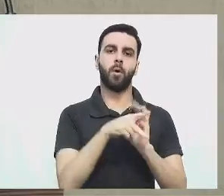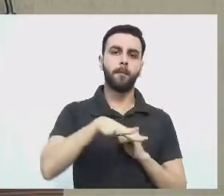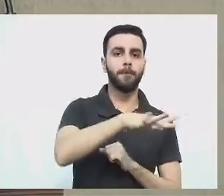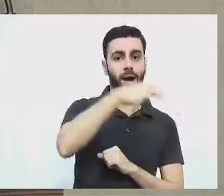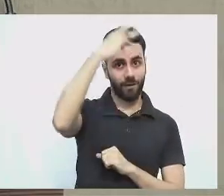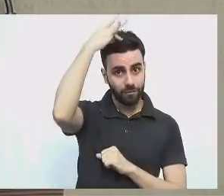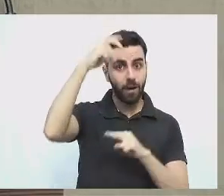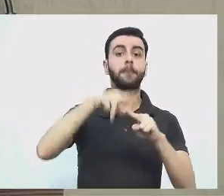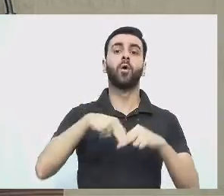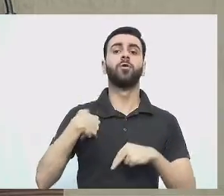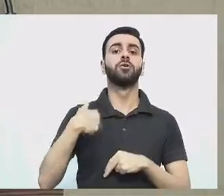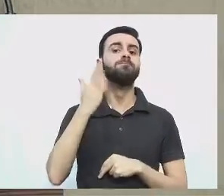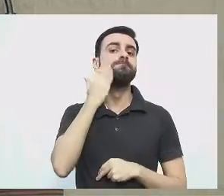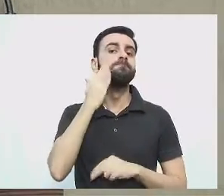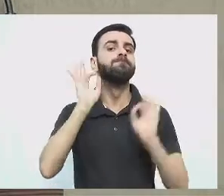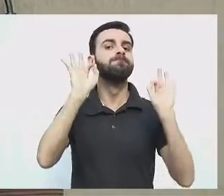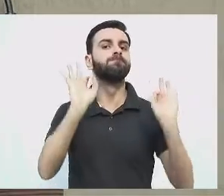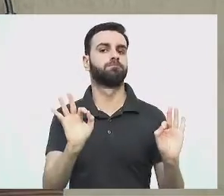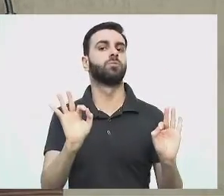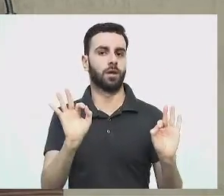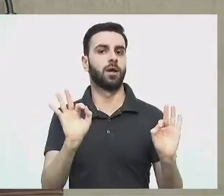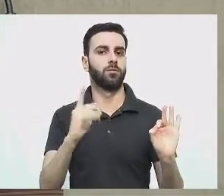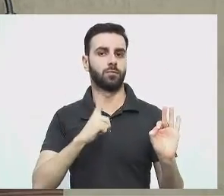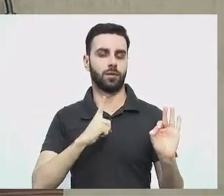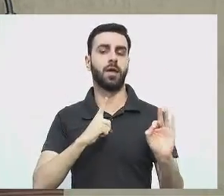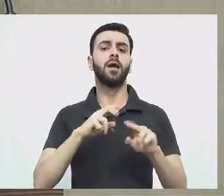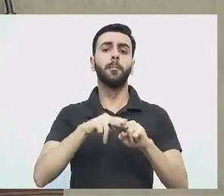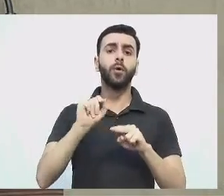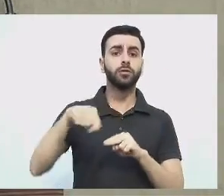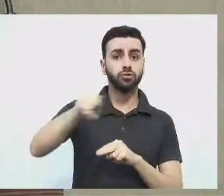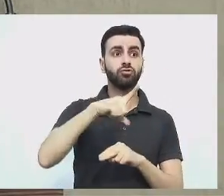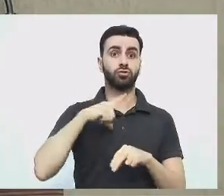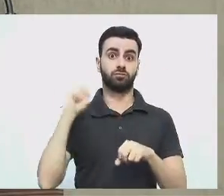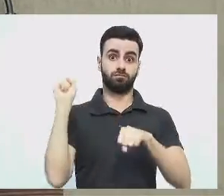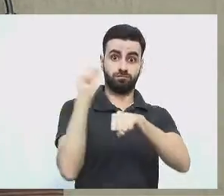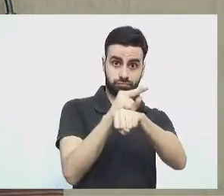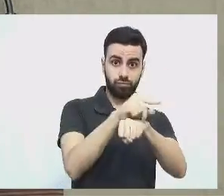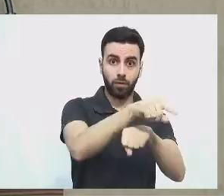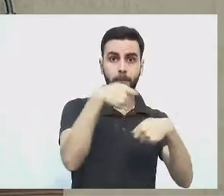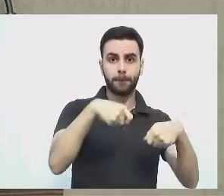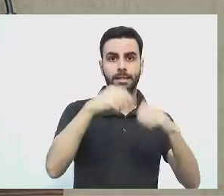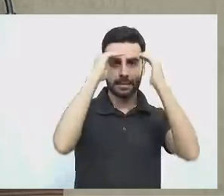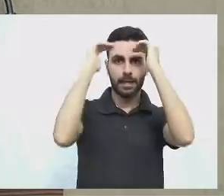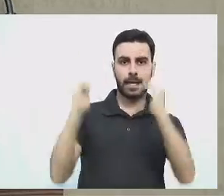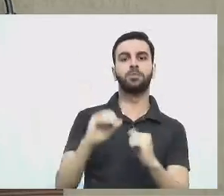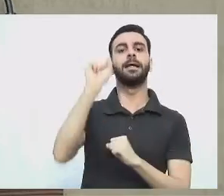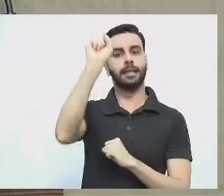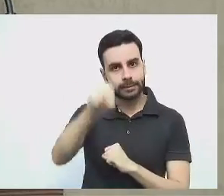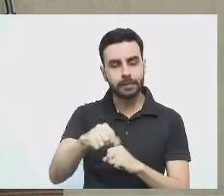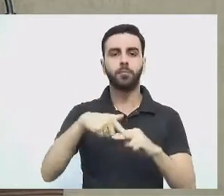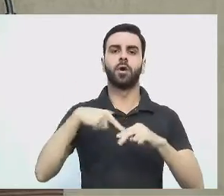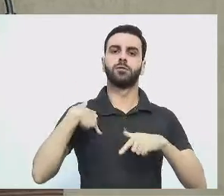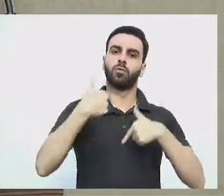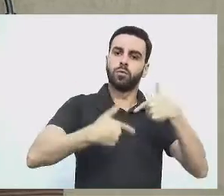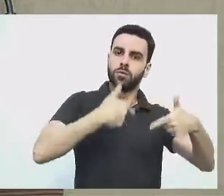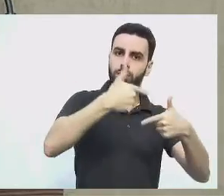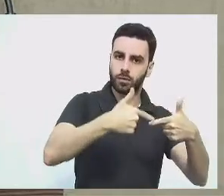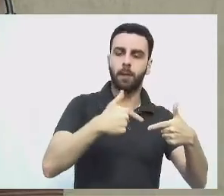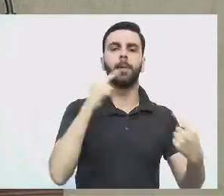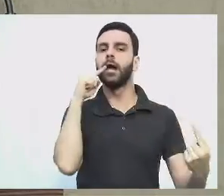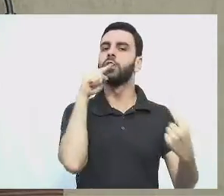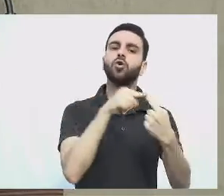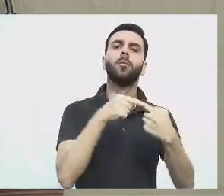porque eu tenho caráter, eu tenho brilho na cara. E quem chegar no bairro tem que me respeitar. Porque o que eu fiz